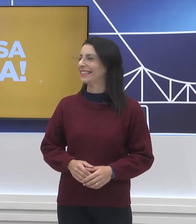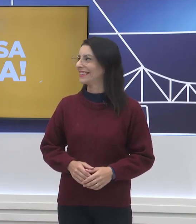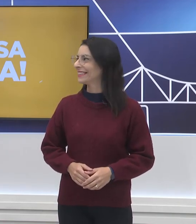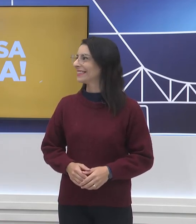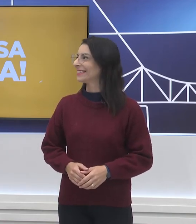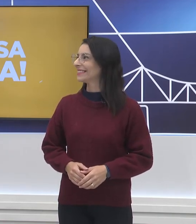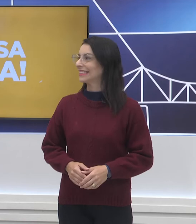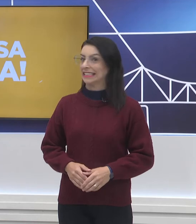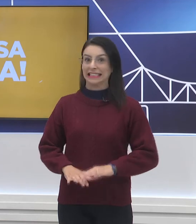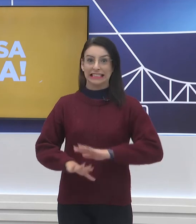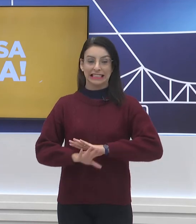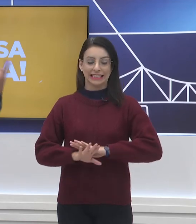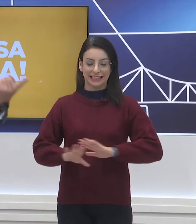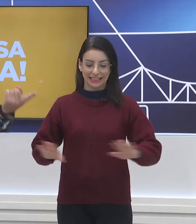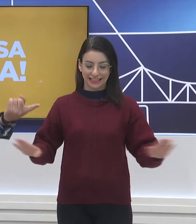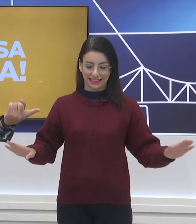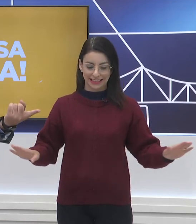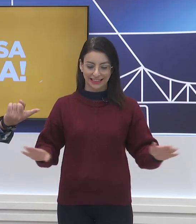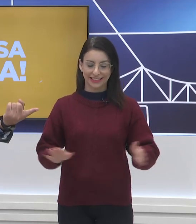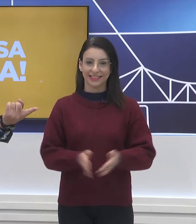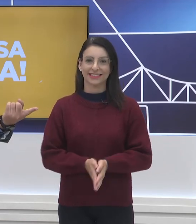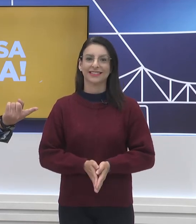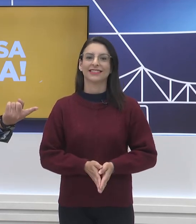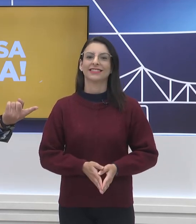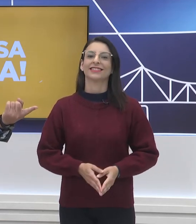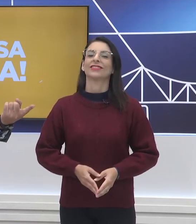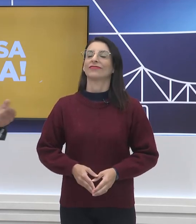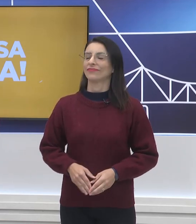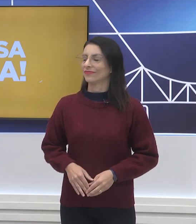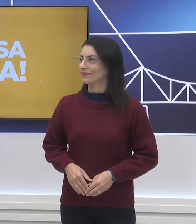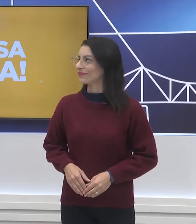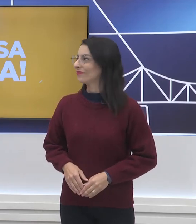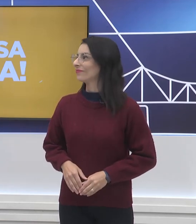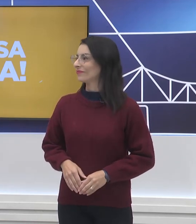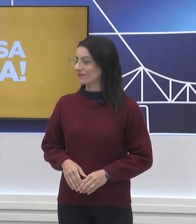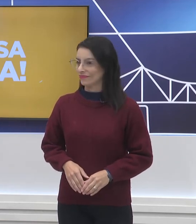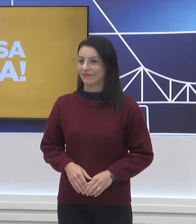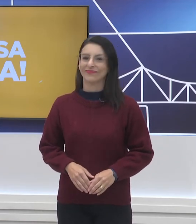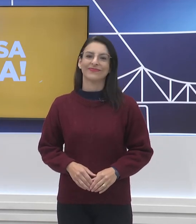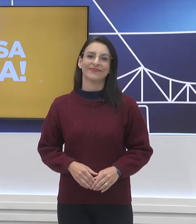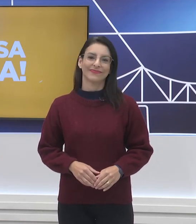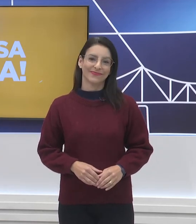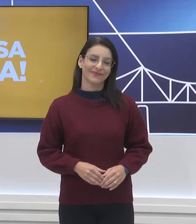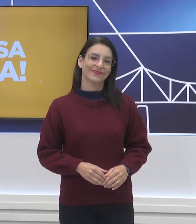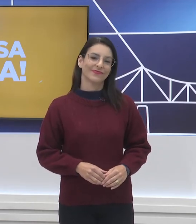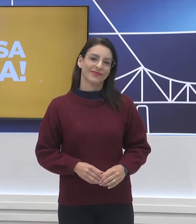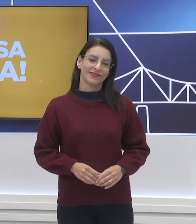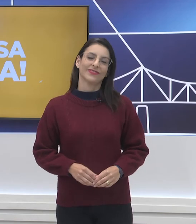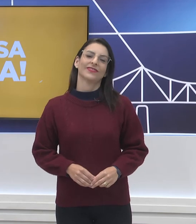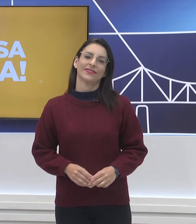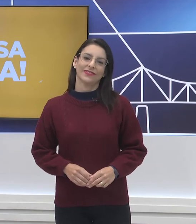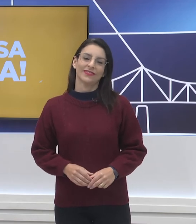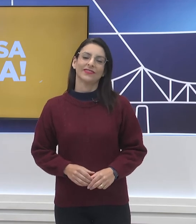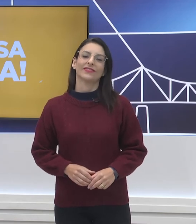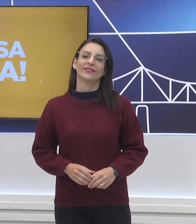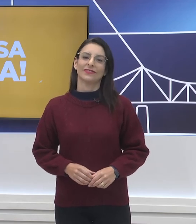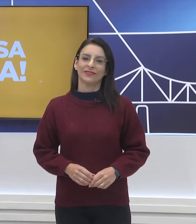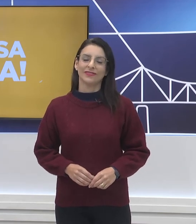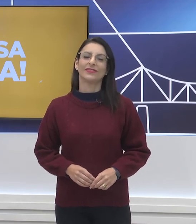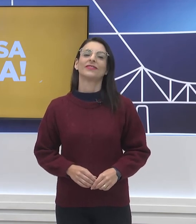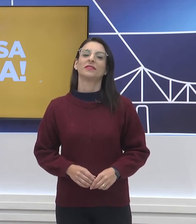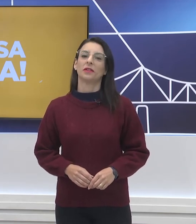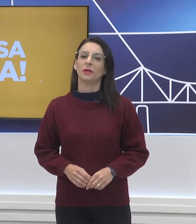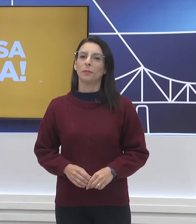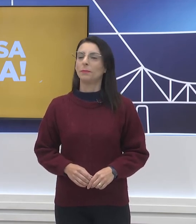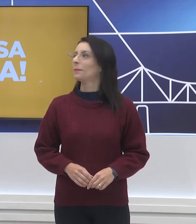assunto política e se você falar de um candidato ou falar de outro, meu Deus, rapidamente o